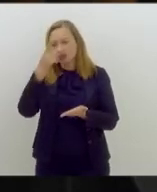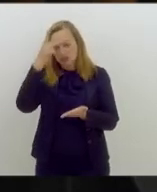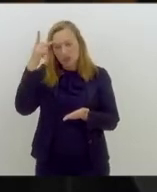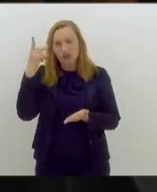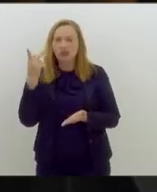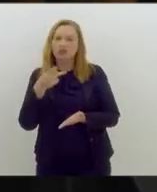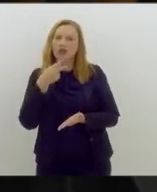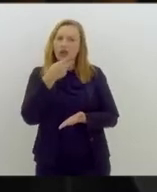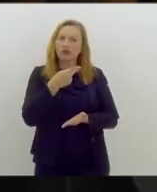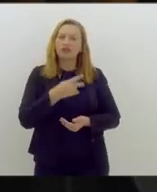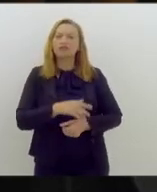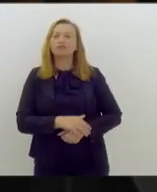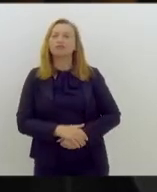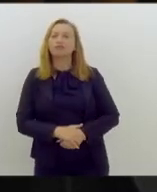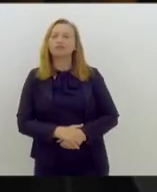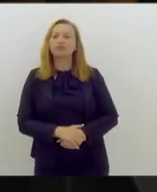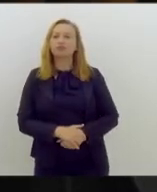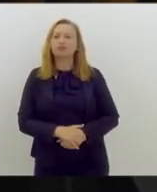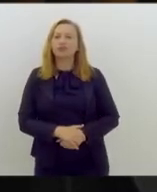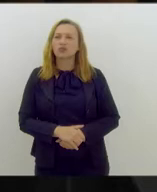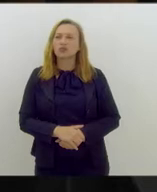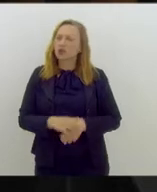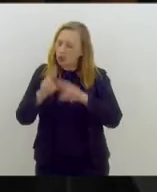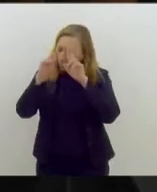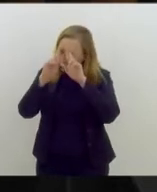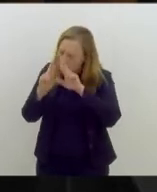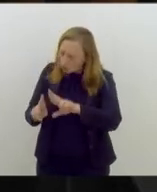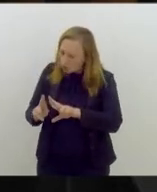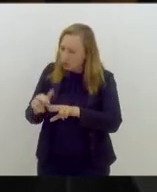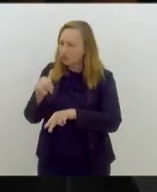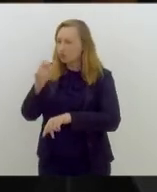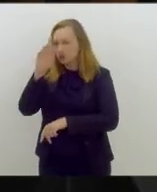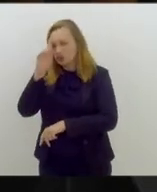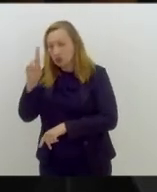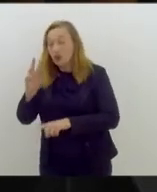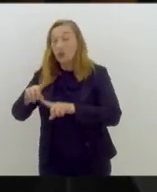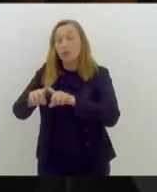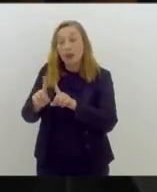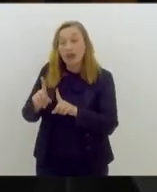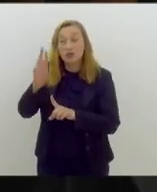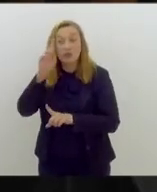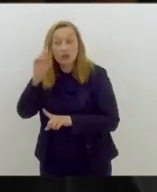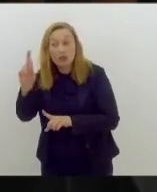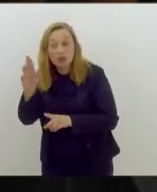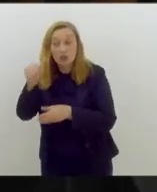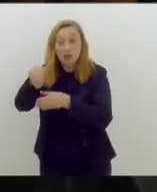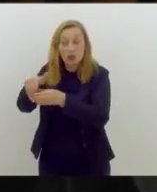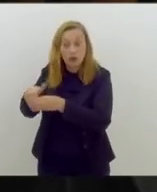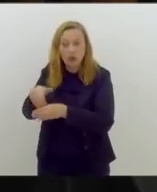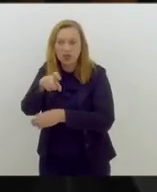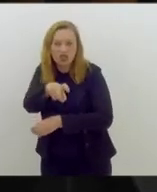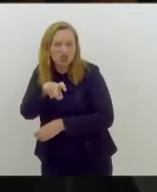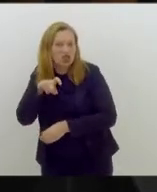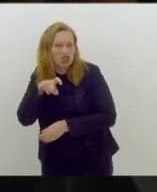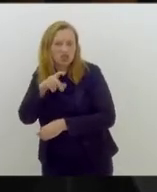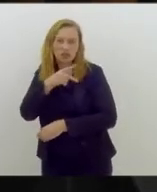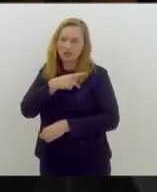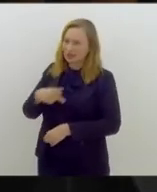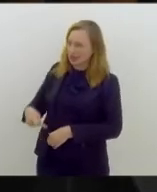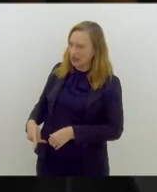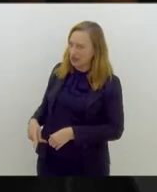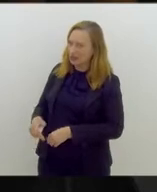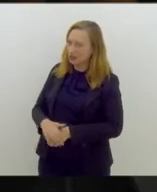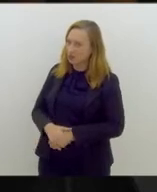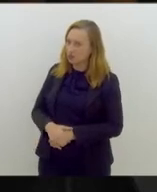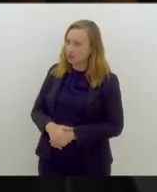seguinte eu respeito o senhor mas o senhor vota em X para Presidente